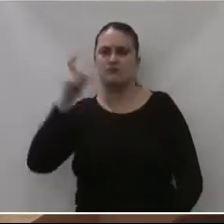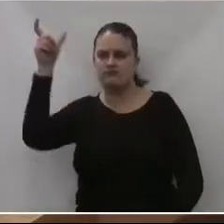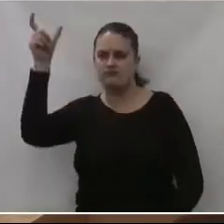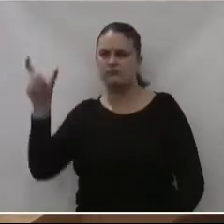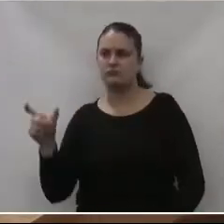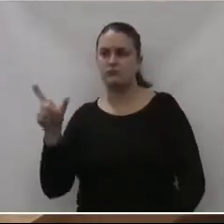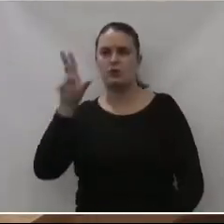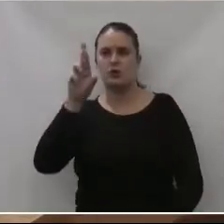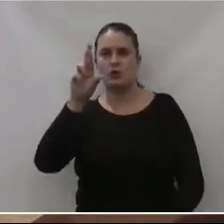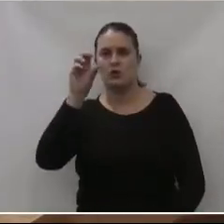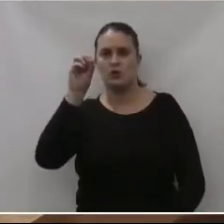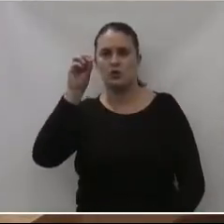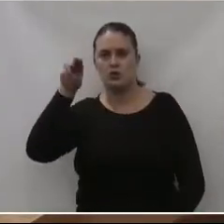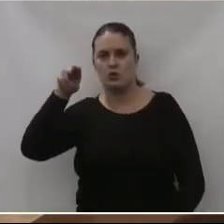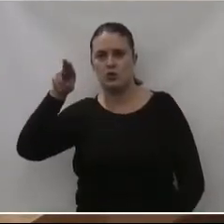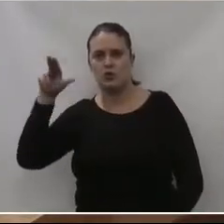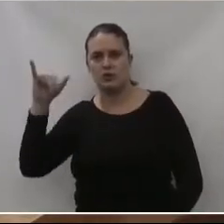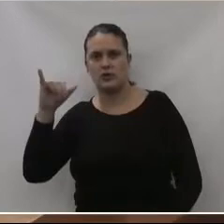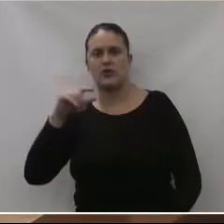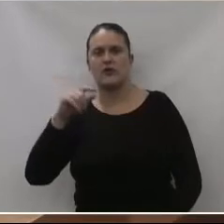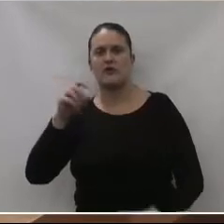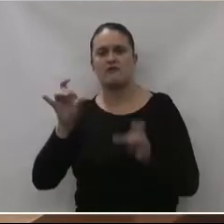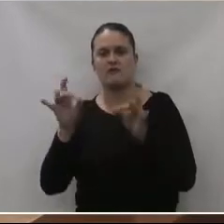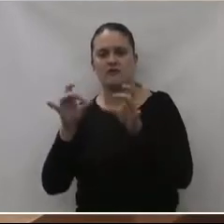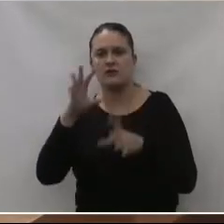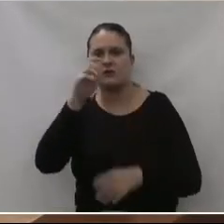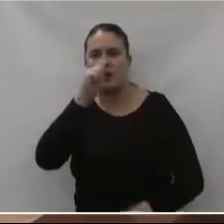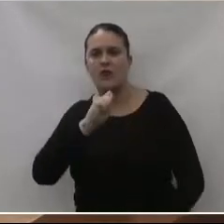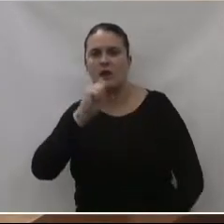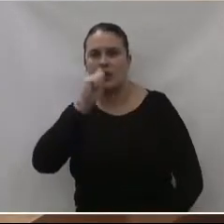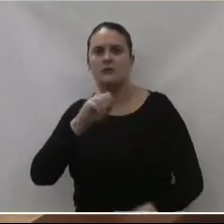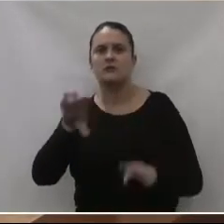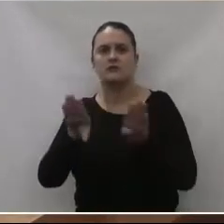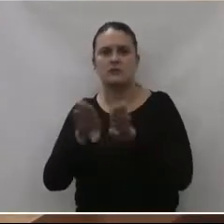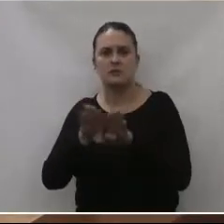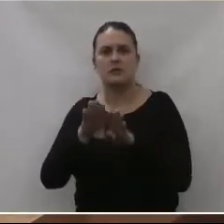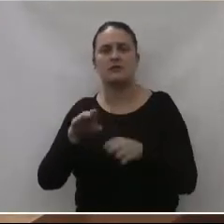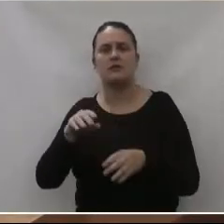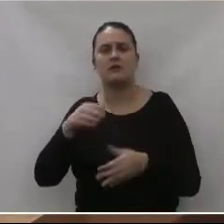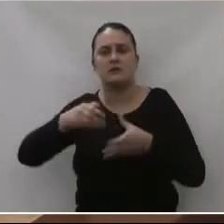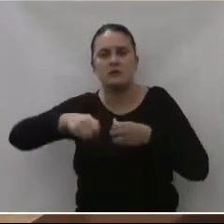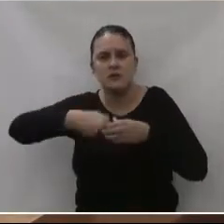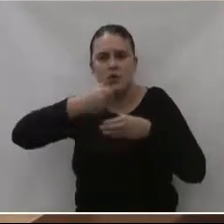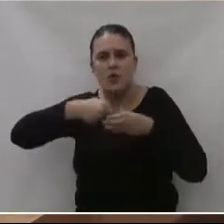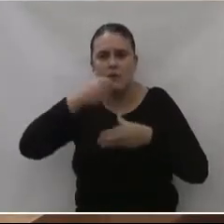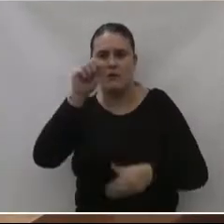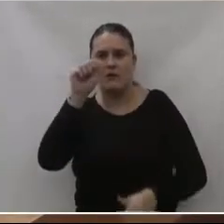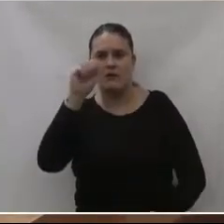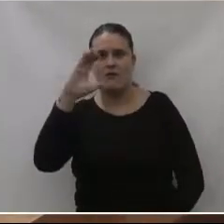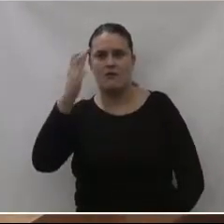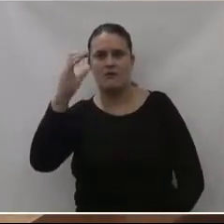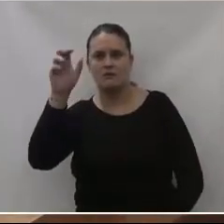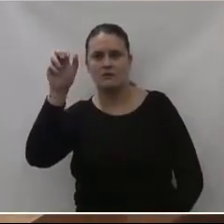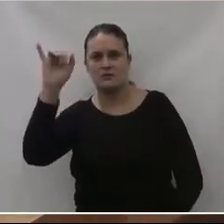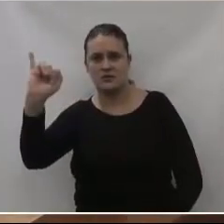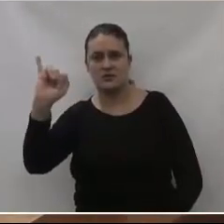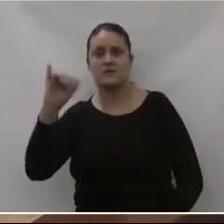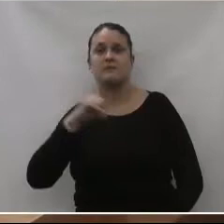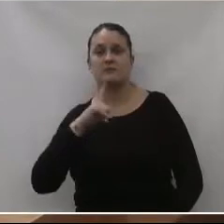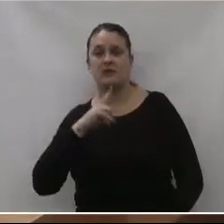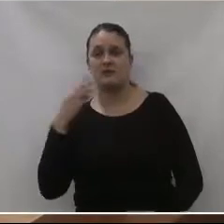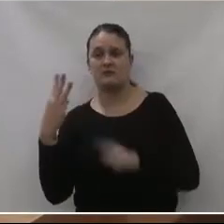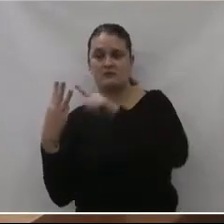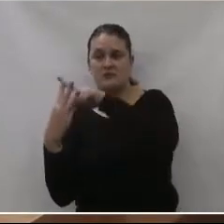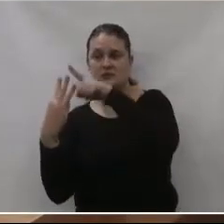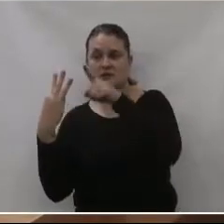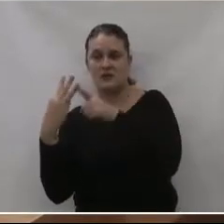Soi Paleteiro, Sucos, Atacadão do Açaí. Três empresas, porque são em nossas cidades, recebendo